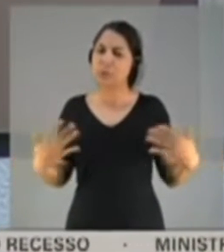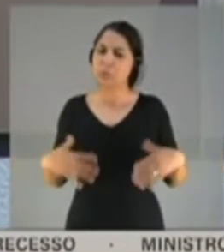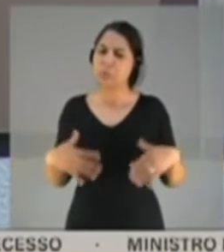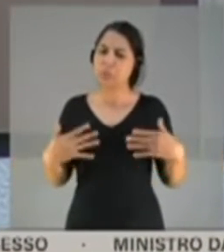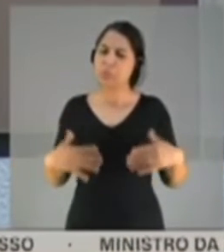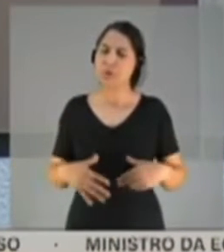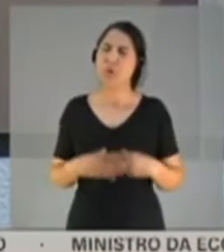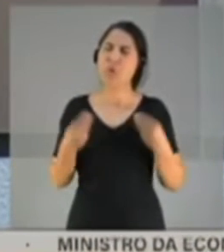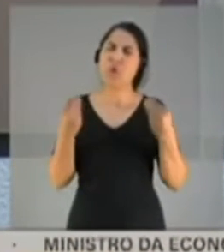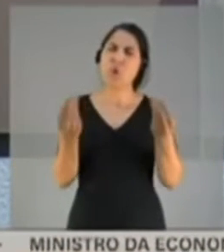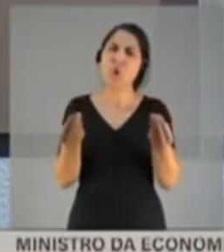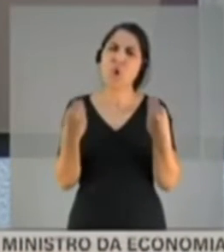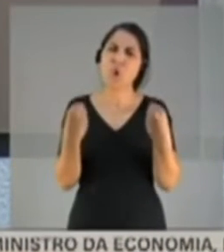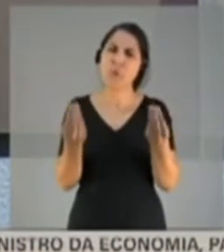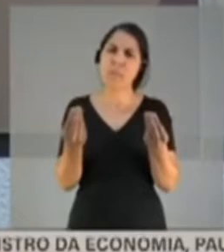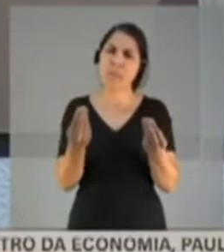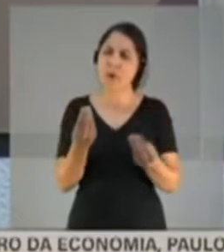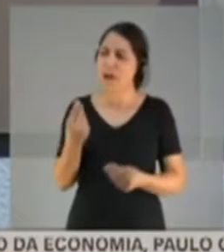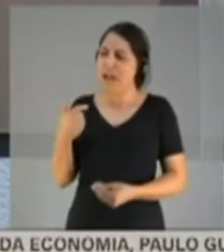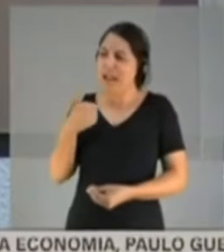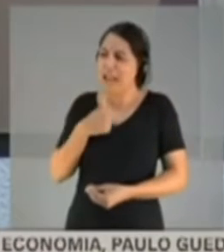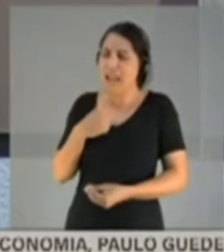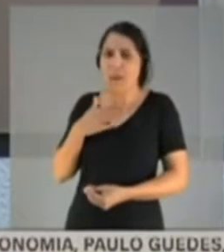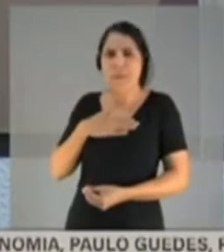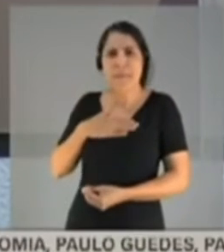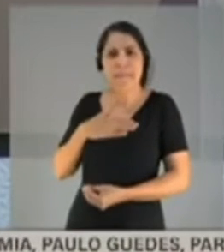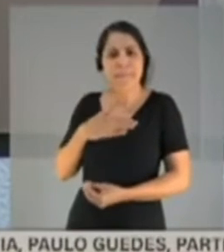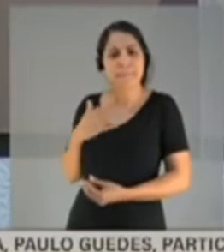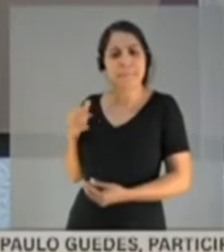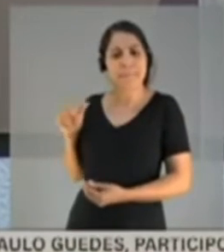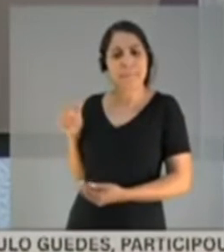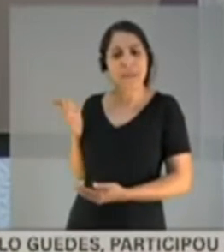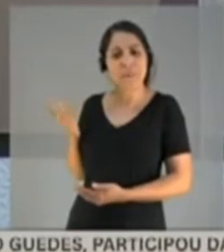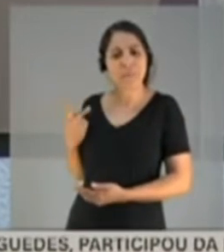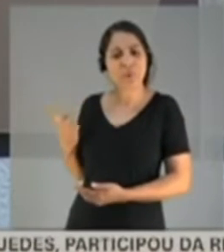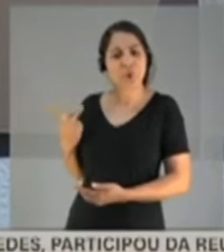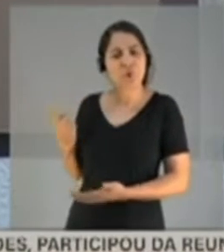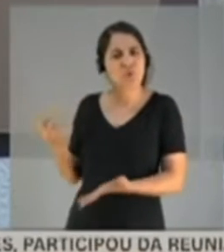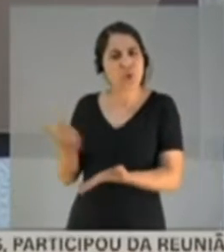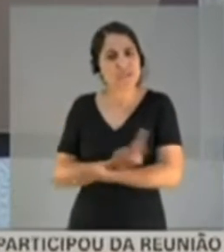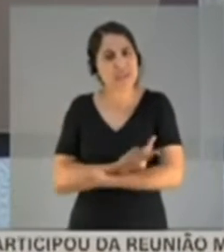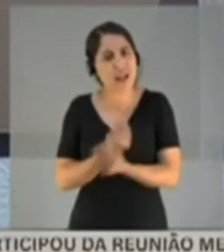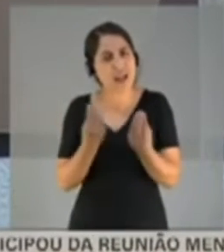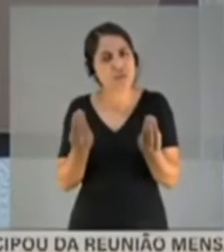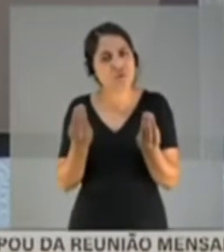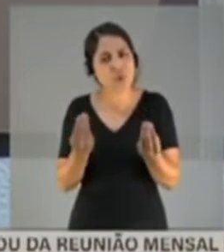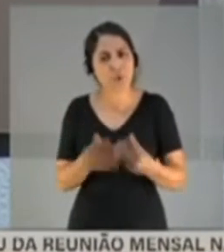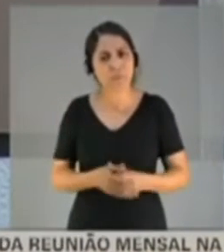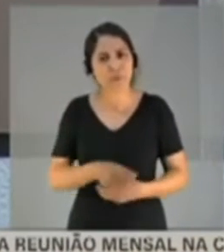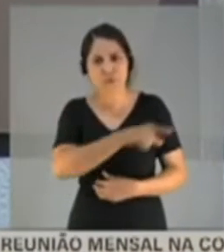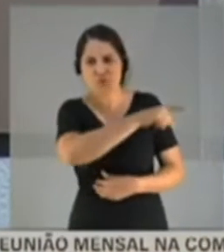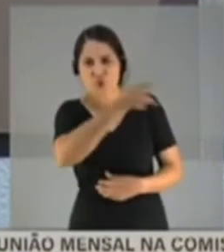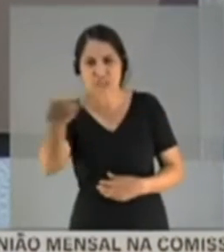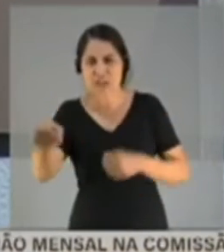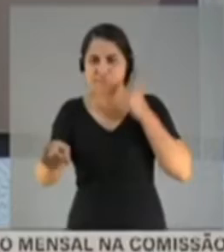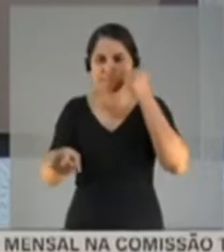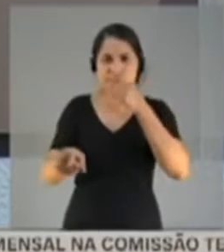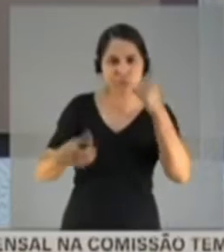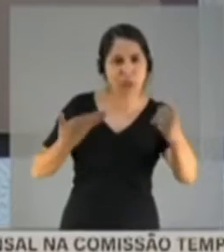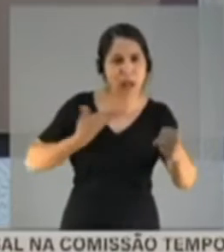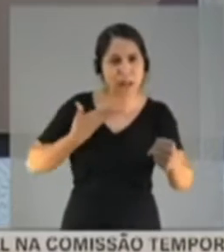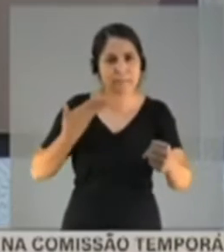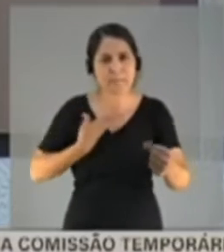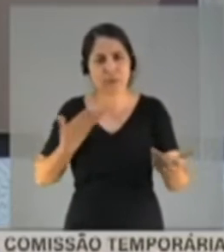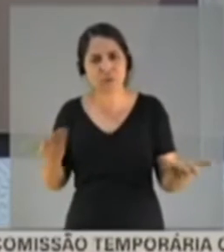Como pode sermos os errados, sermos atacados pelo próprio Palácio do Planalto, os senadores, colegas, que são defensores do